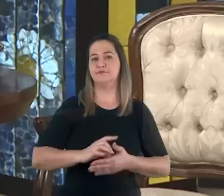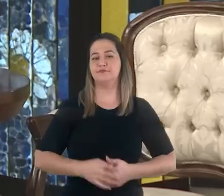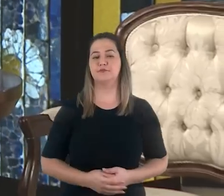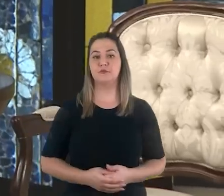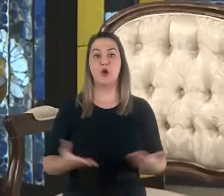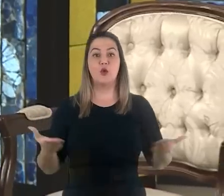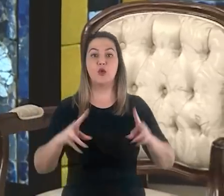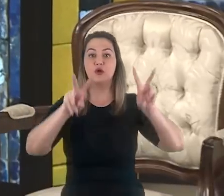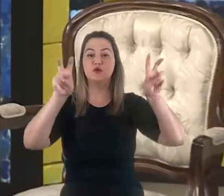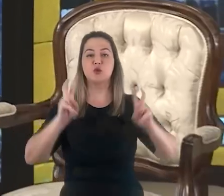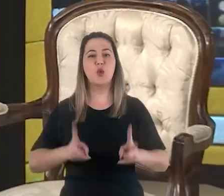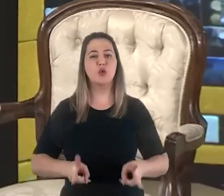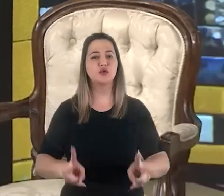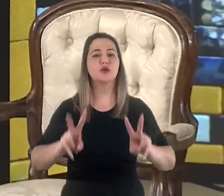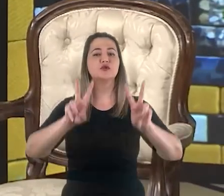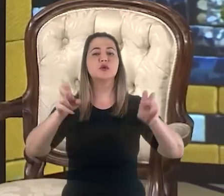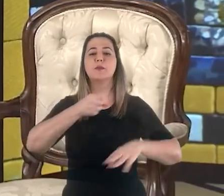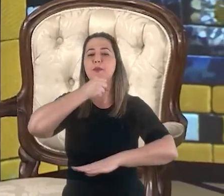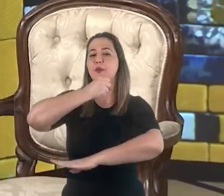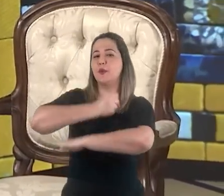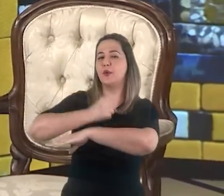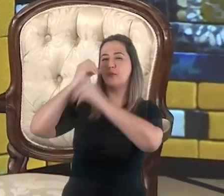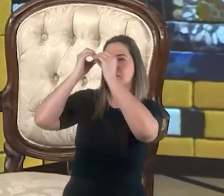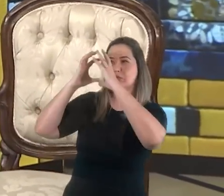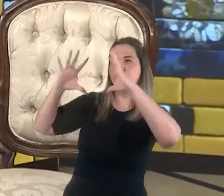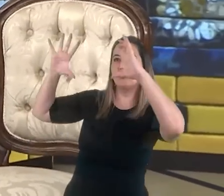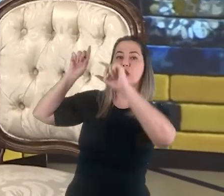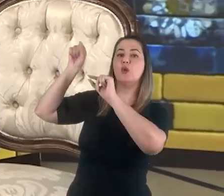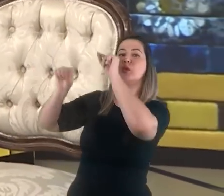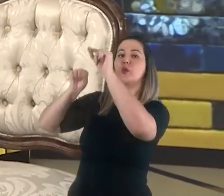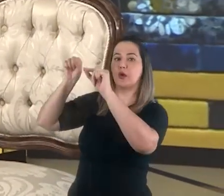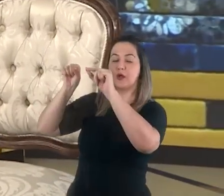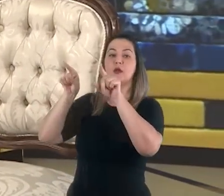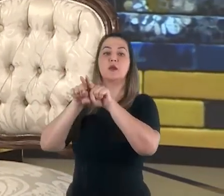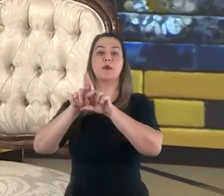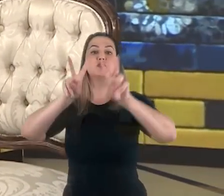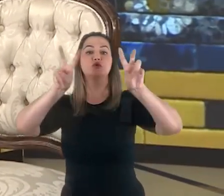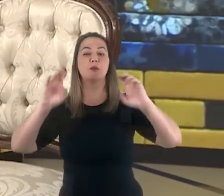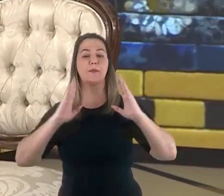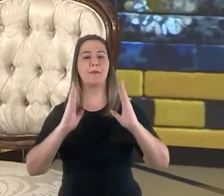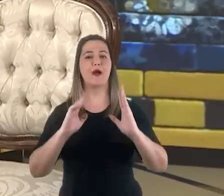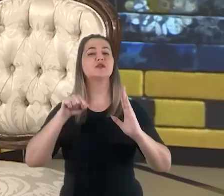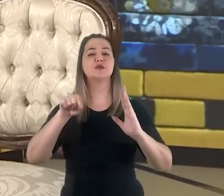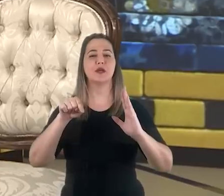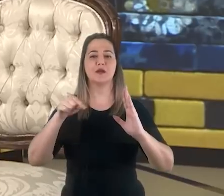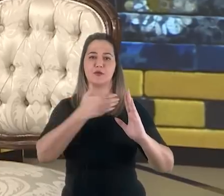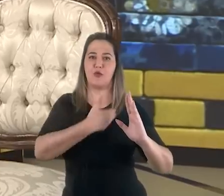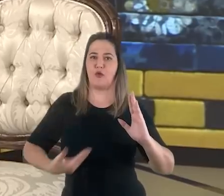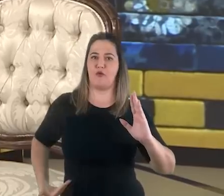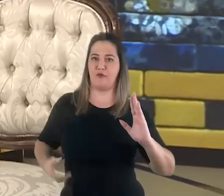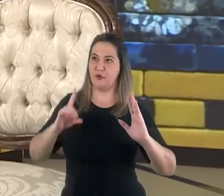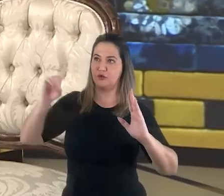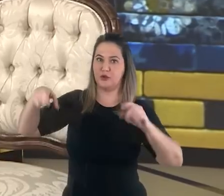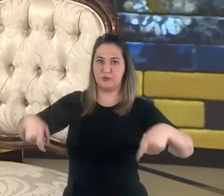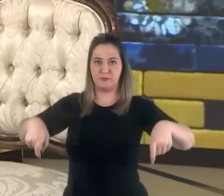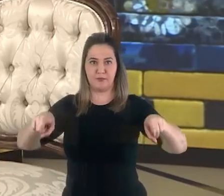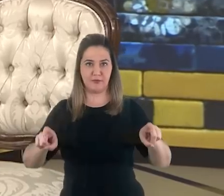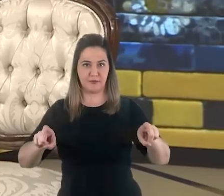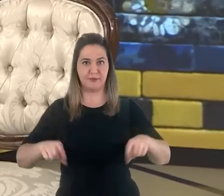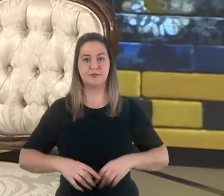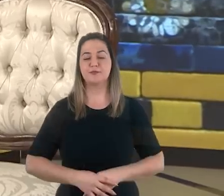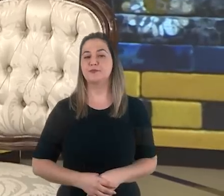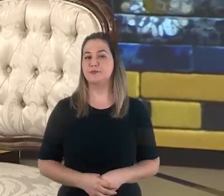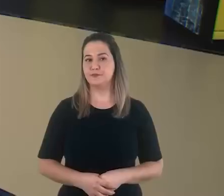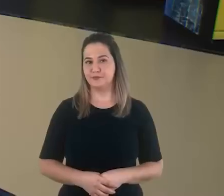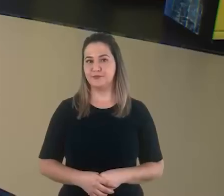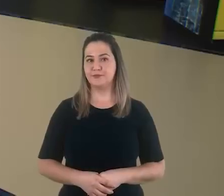Vamos continuar hoje o nosso estudo sobre os sonhos de Nabucodonosor, vendo agora a última parte que representa a vinda do reino de